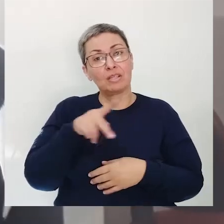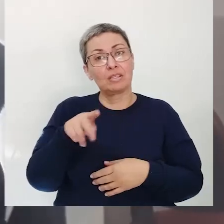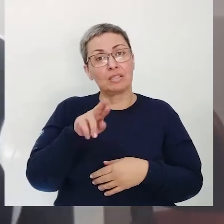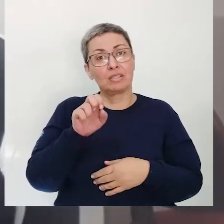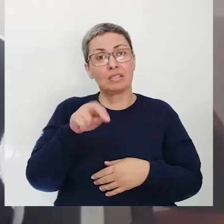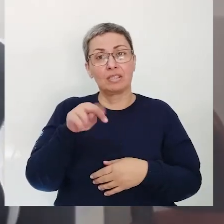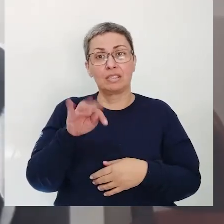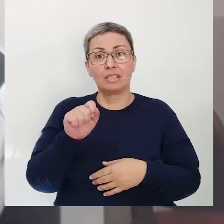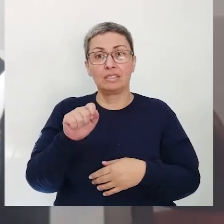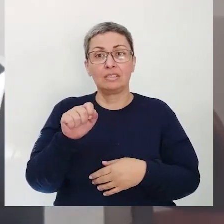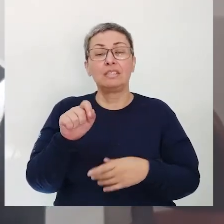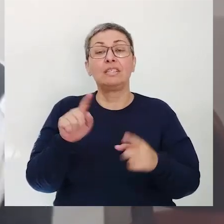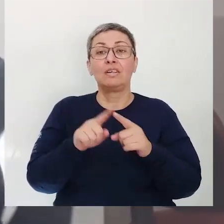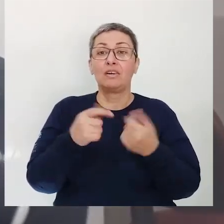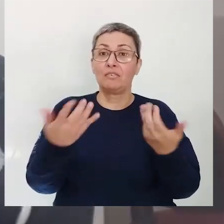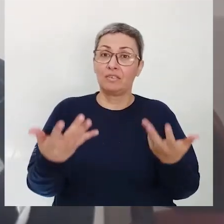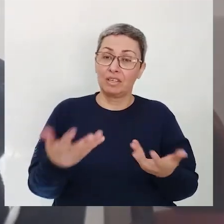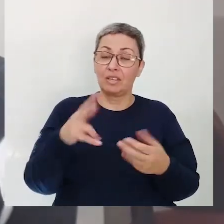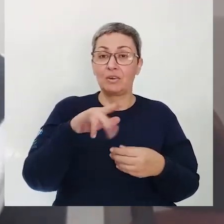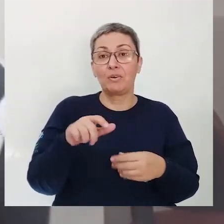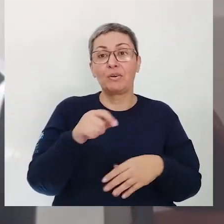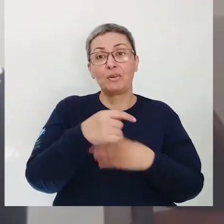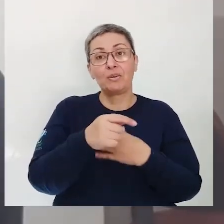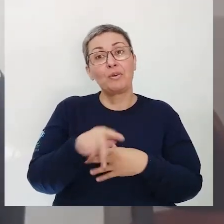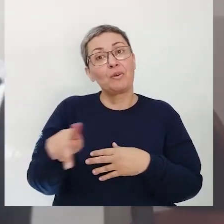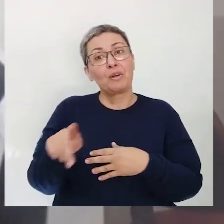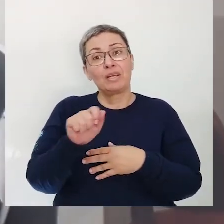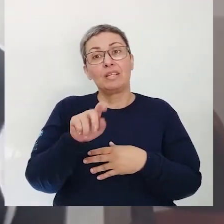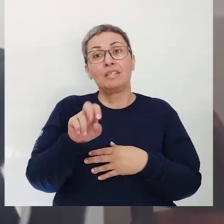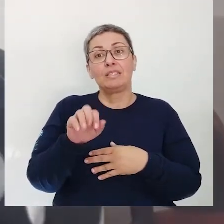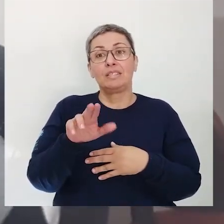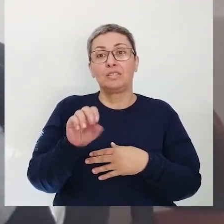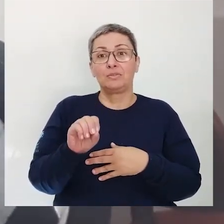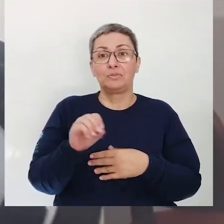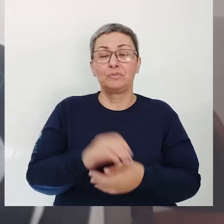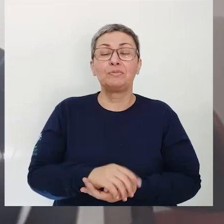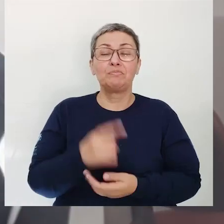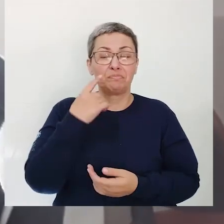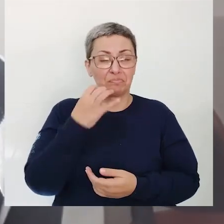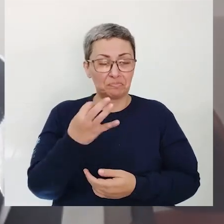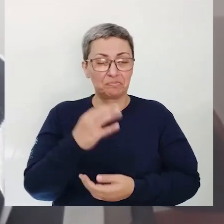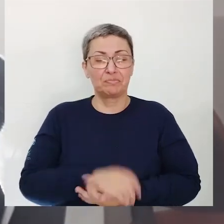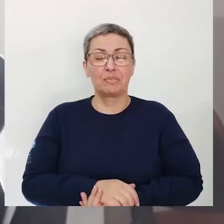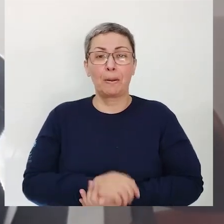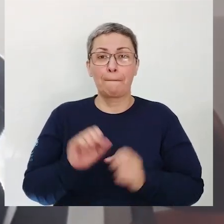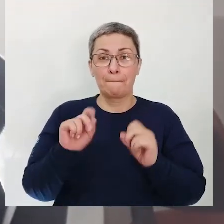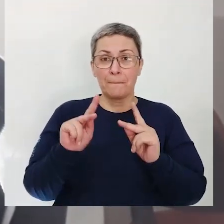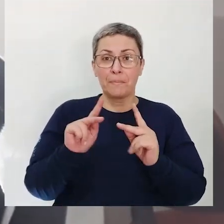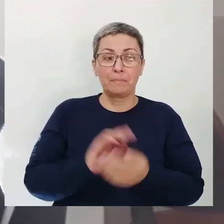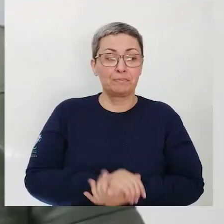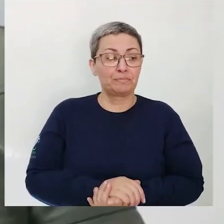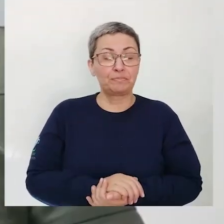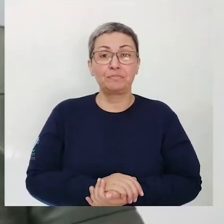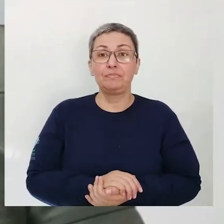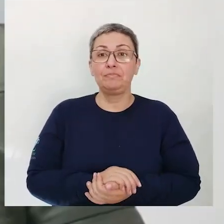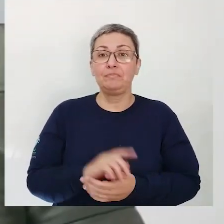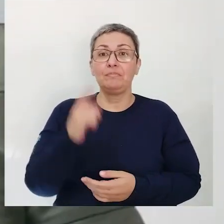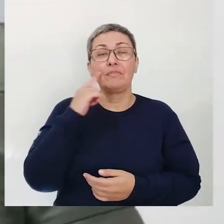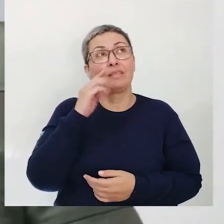professora Renata Carlente, que quem vai trazer para a gente é o professor Adriano. Presta atenção aí, ok?